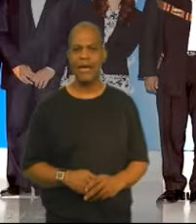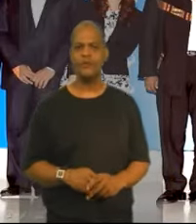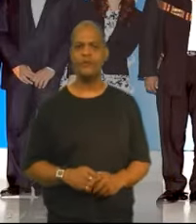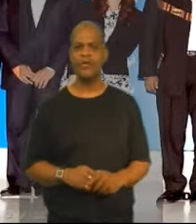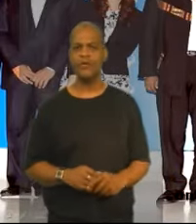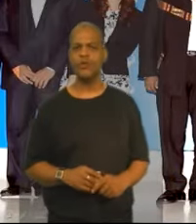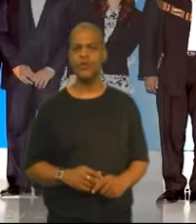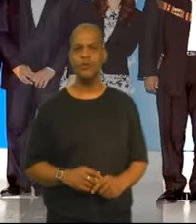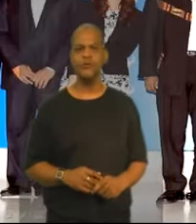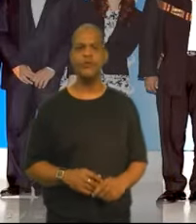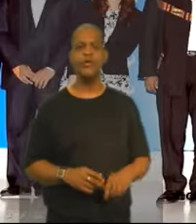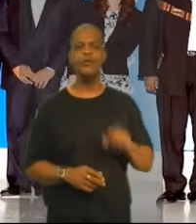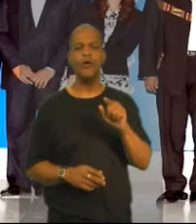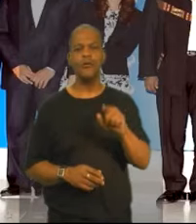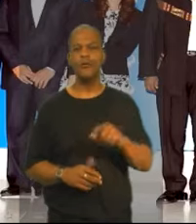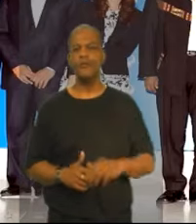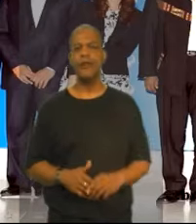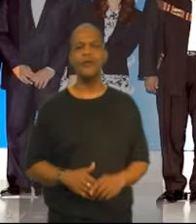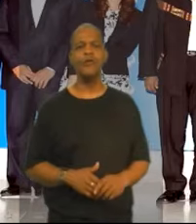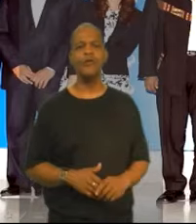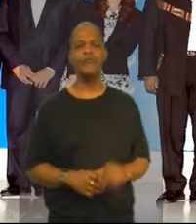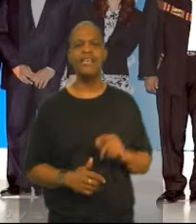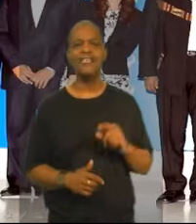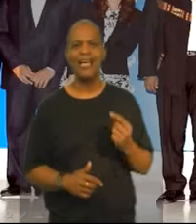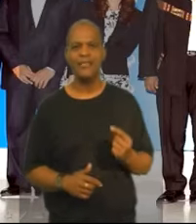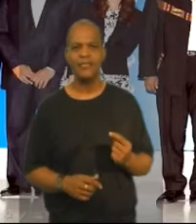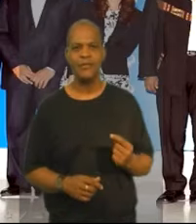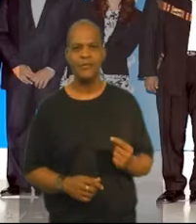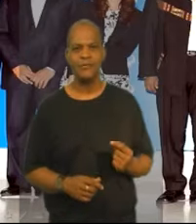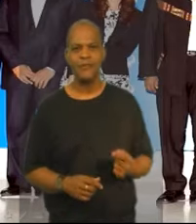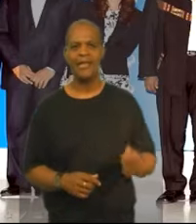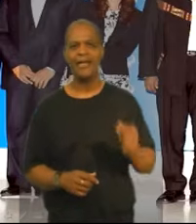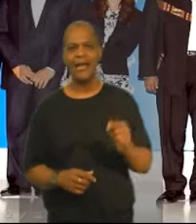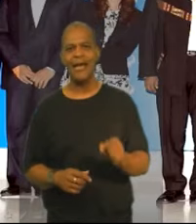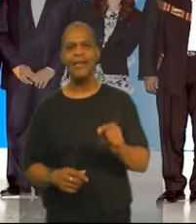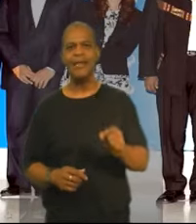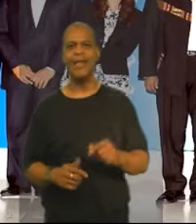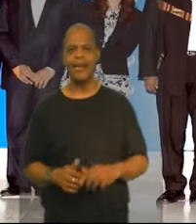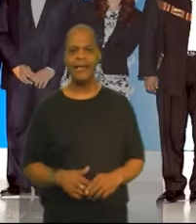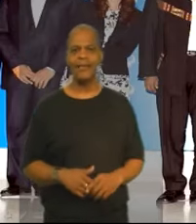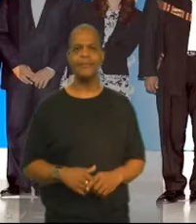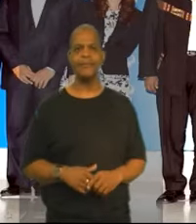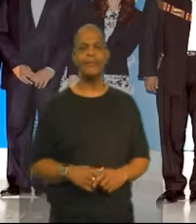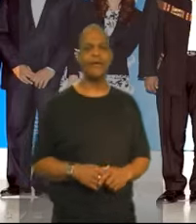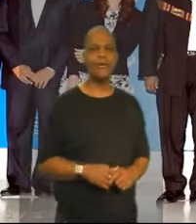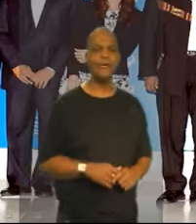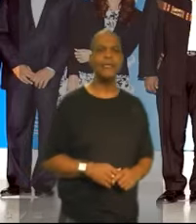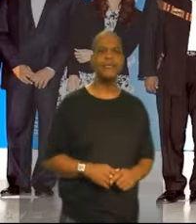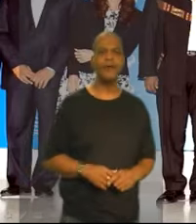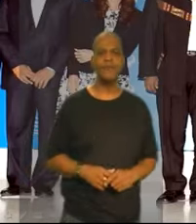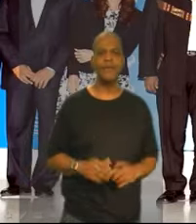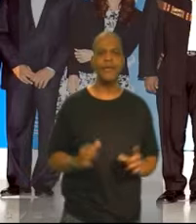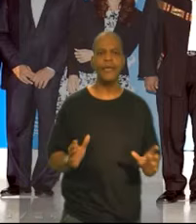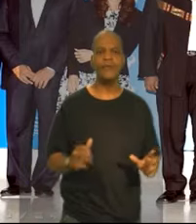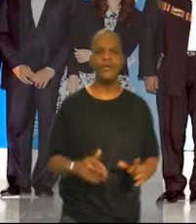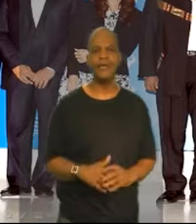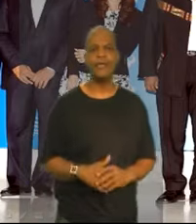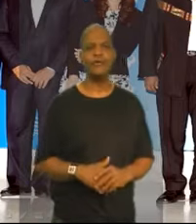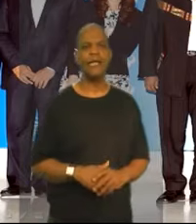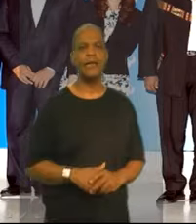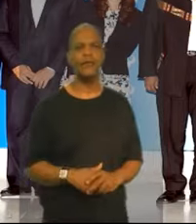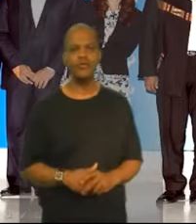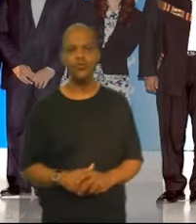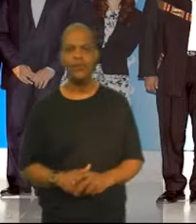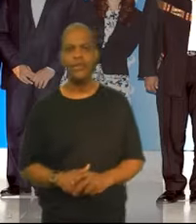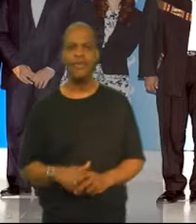grande impacto, de grande prejuízo. E houve, inclusive, uma reunião do G7 lá em Áquila, não é? Então, muito bem, o que eu tenho